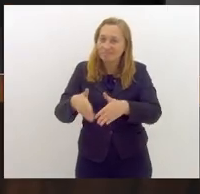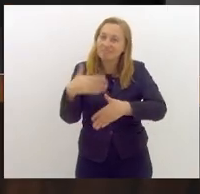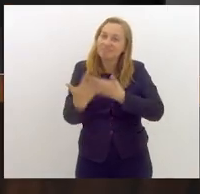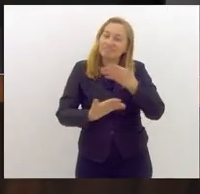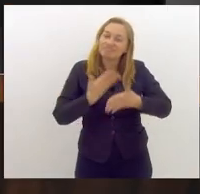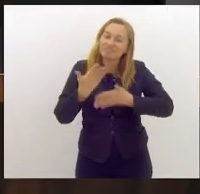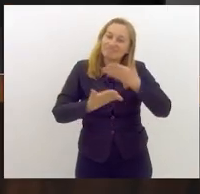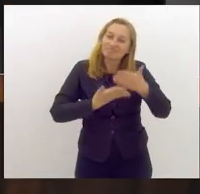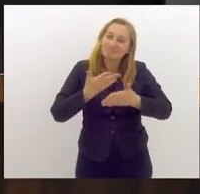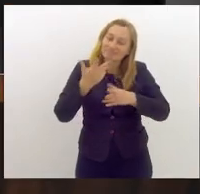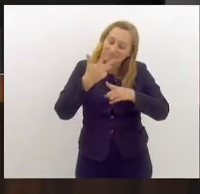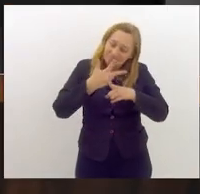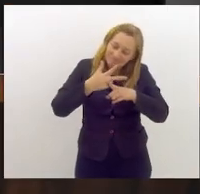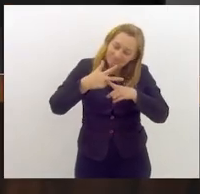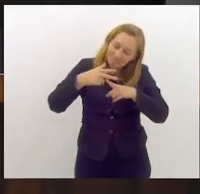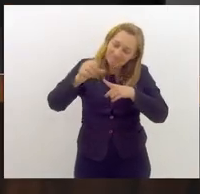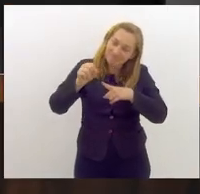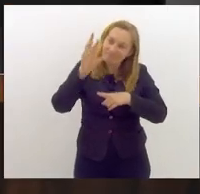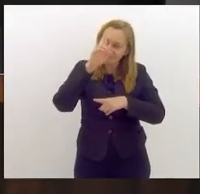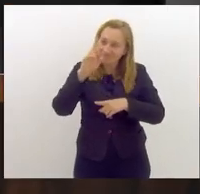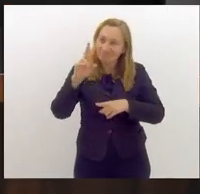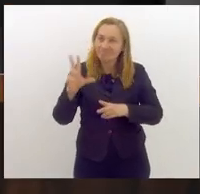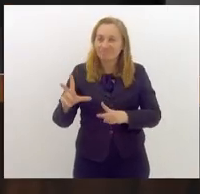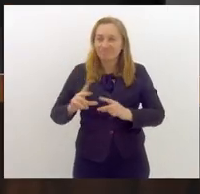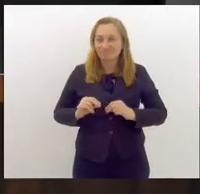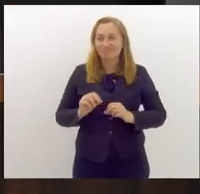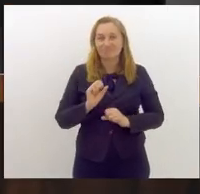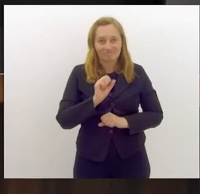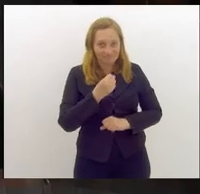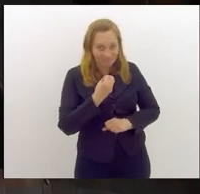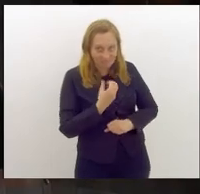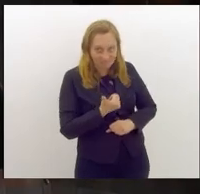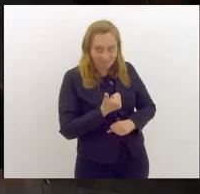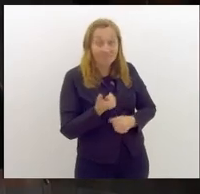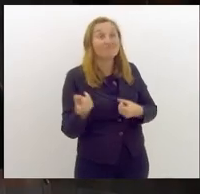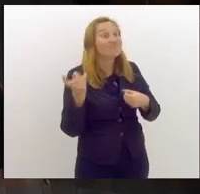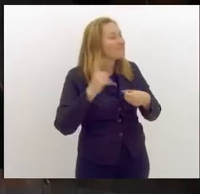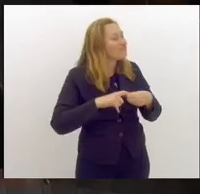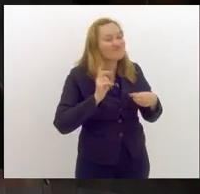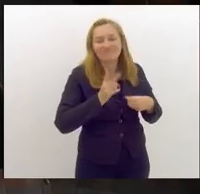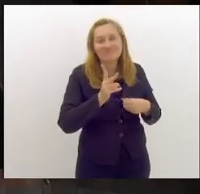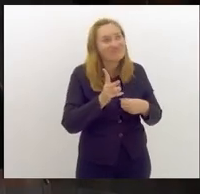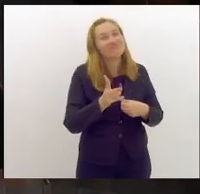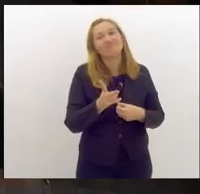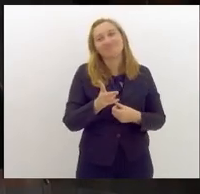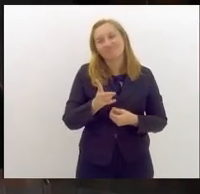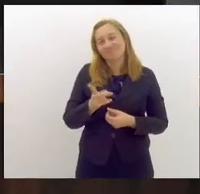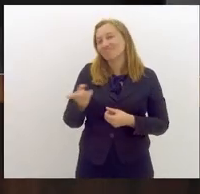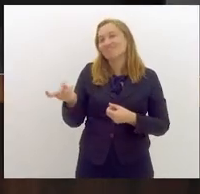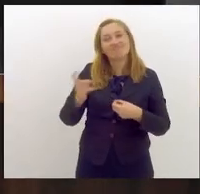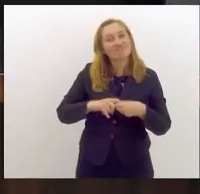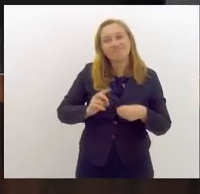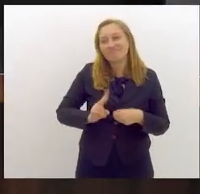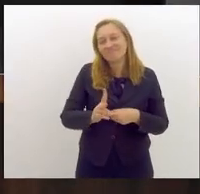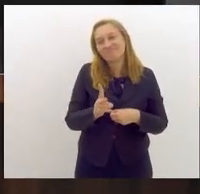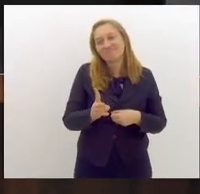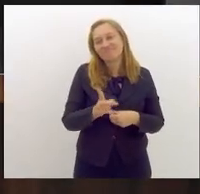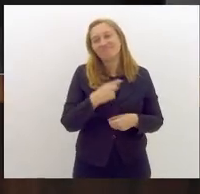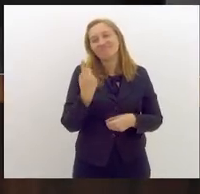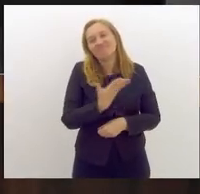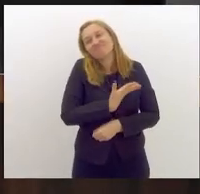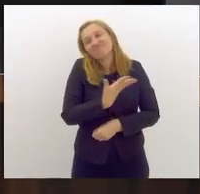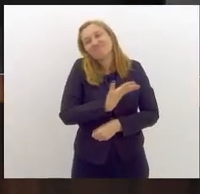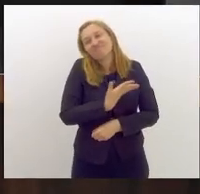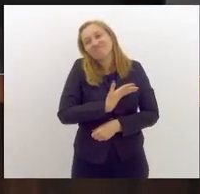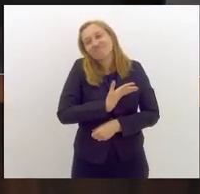alegrias e muitas vitórias porque o senhor merece tá Volte volte sempre volte sempre o nosso